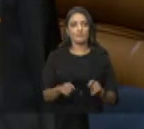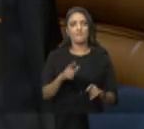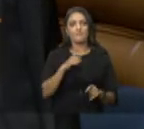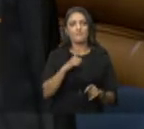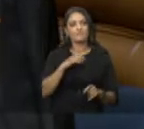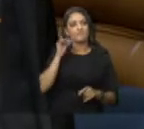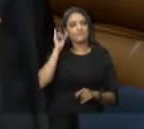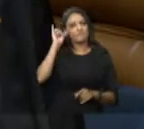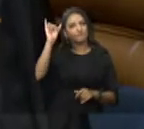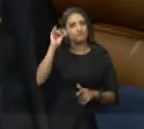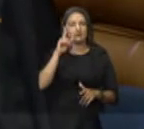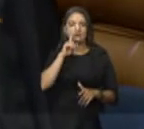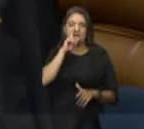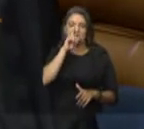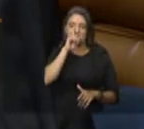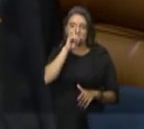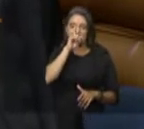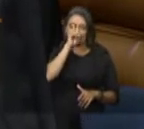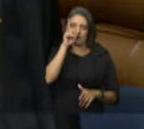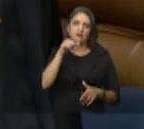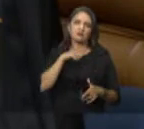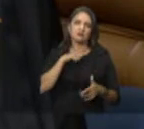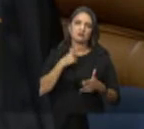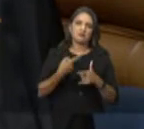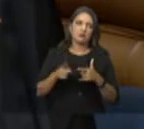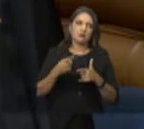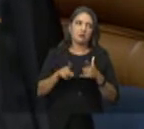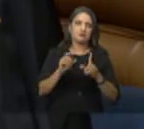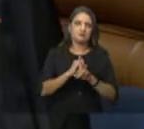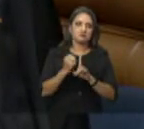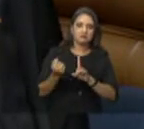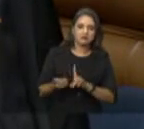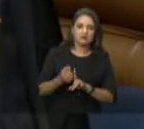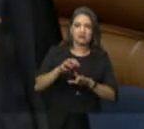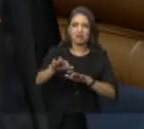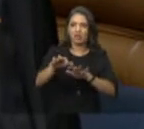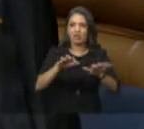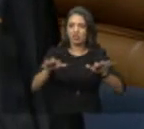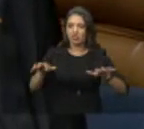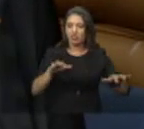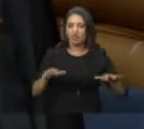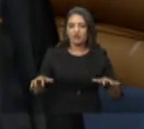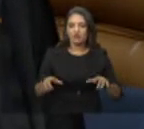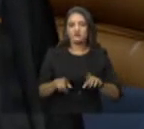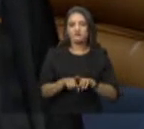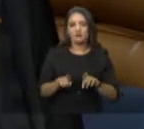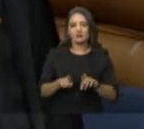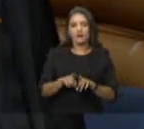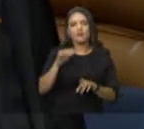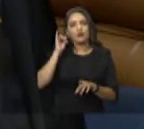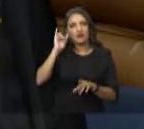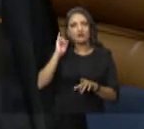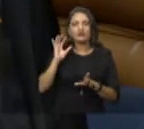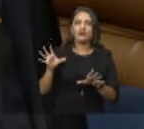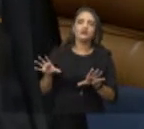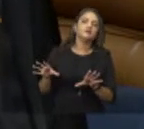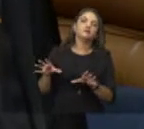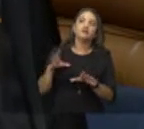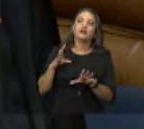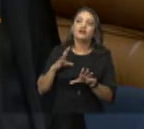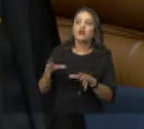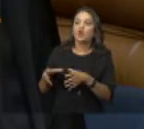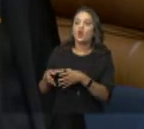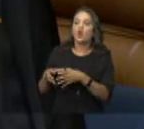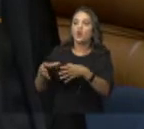evitados riscos de fragmentação social impedindo a demais o desenvolvimento verdadeiro as bolhas do tocante ao conhecimento